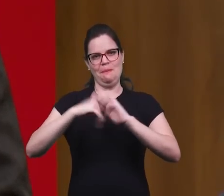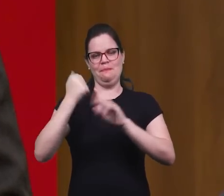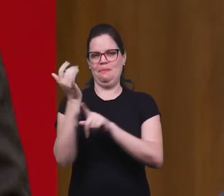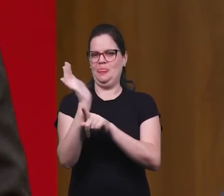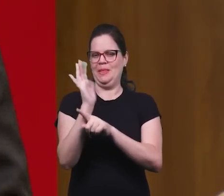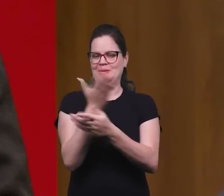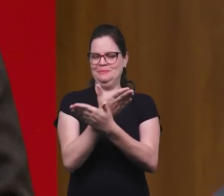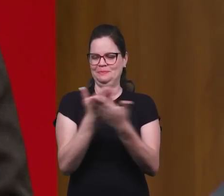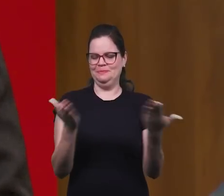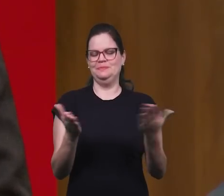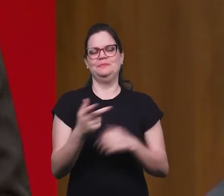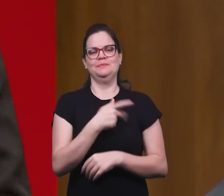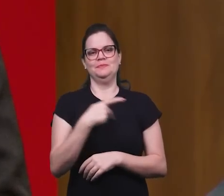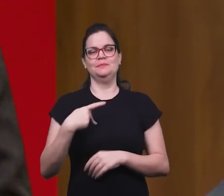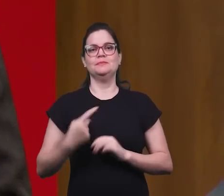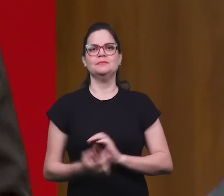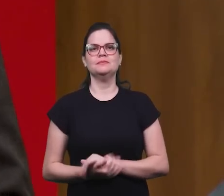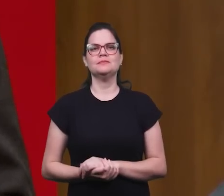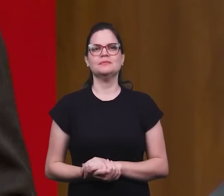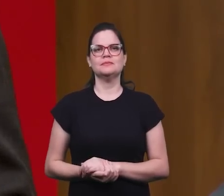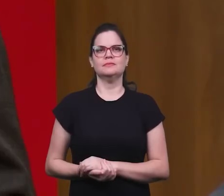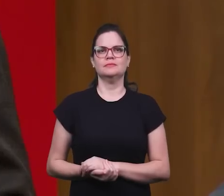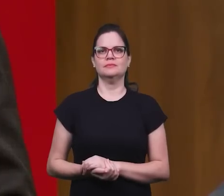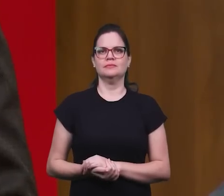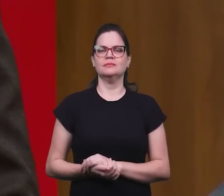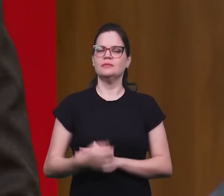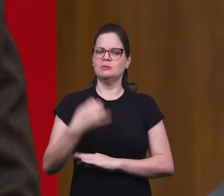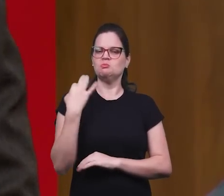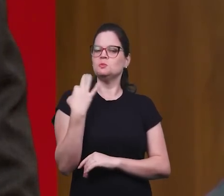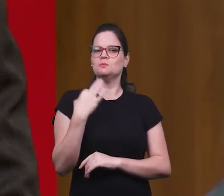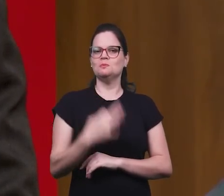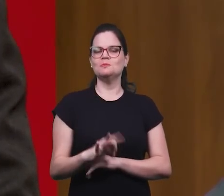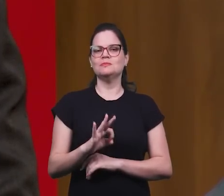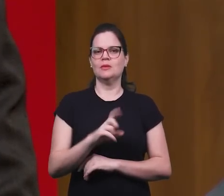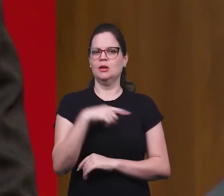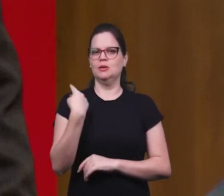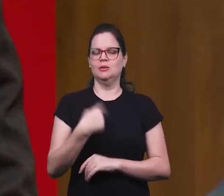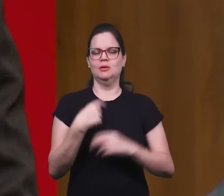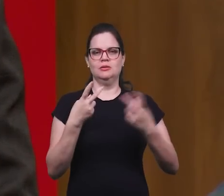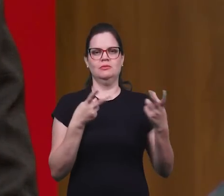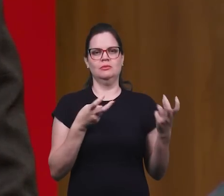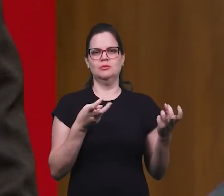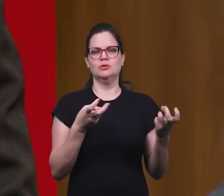Dr. Miguel Faria Lima e, de fato, a gente vai observar